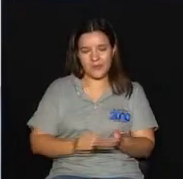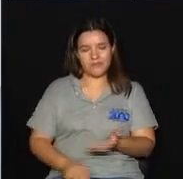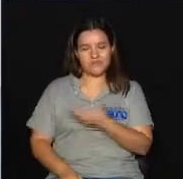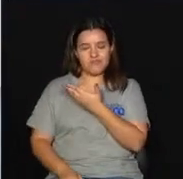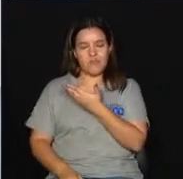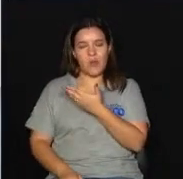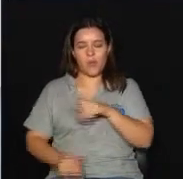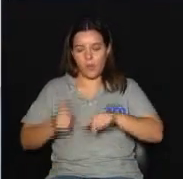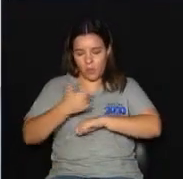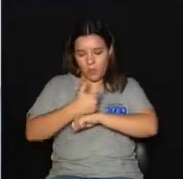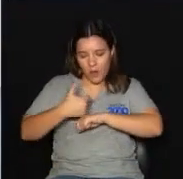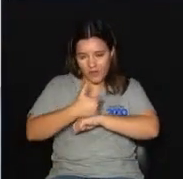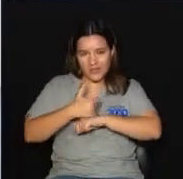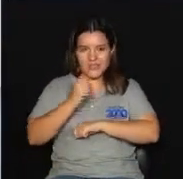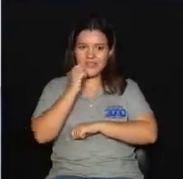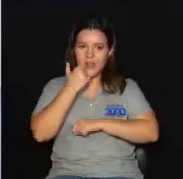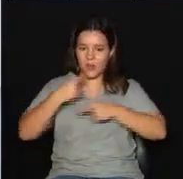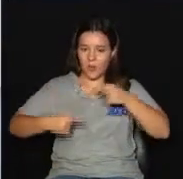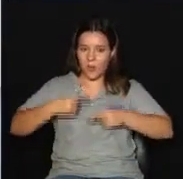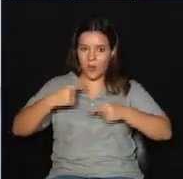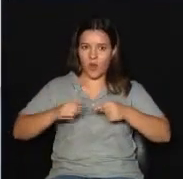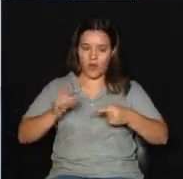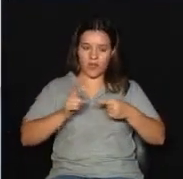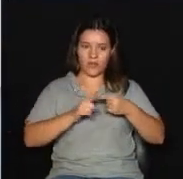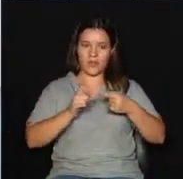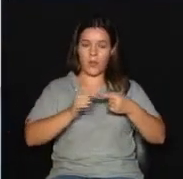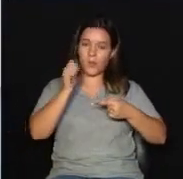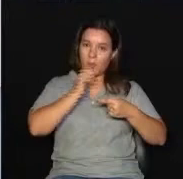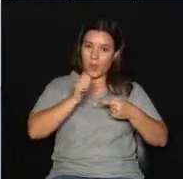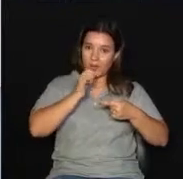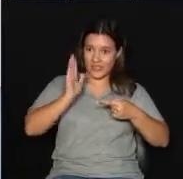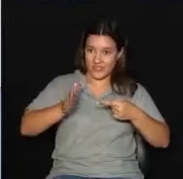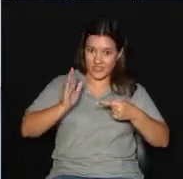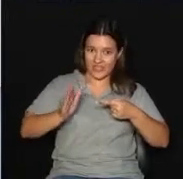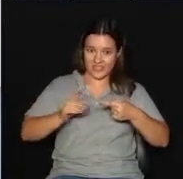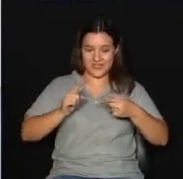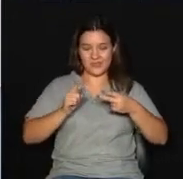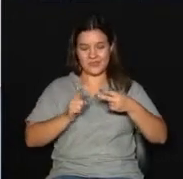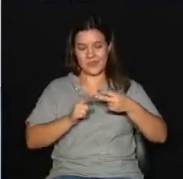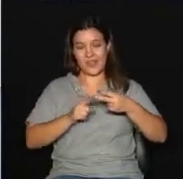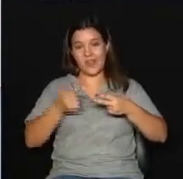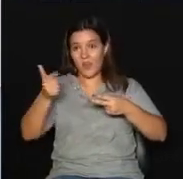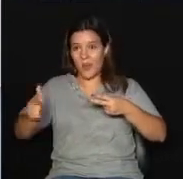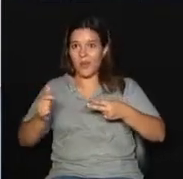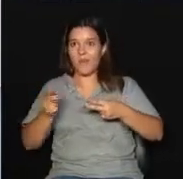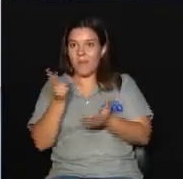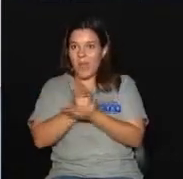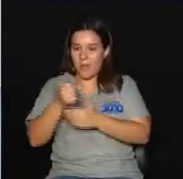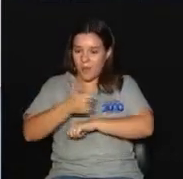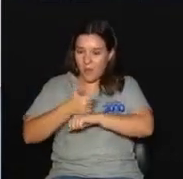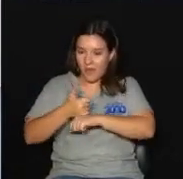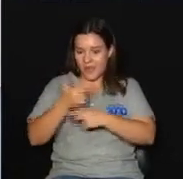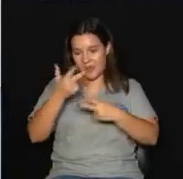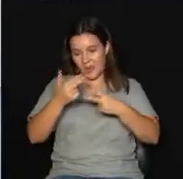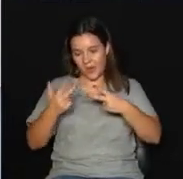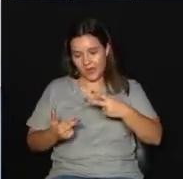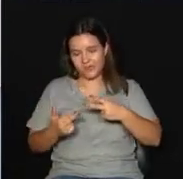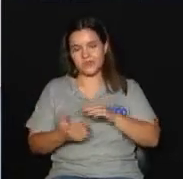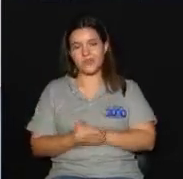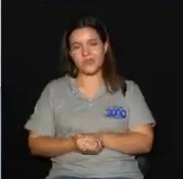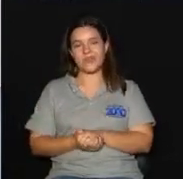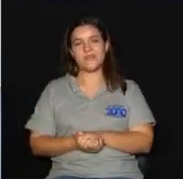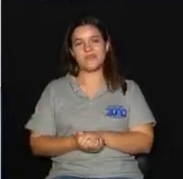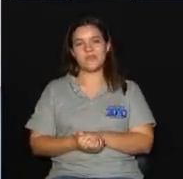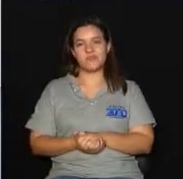os cientistas políticos, né? Hoje nós entrevistamos também a Moliz, muitas pessoas passaram por aqui ao longo de